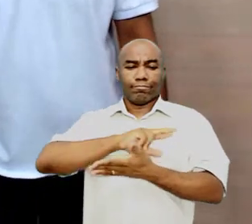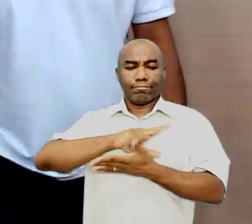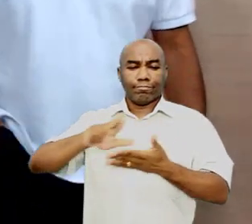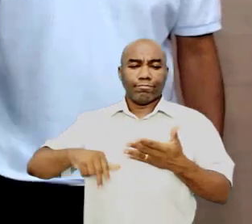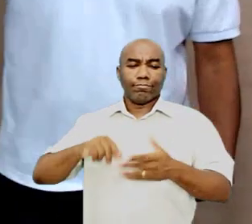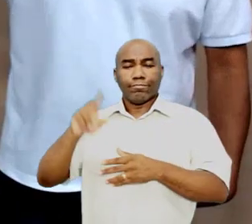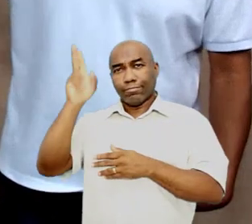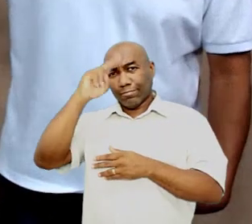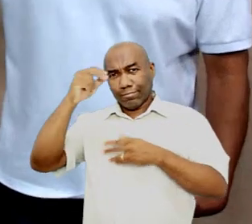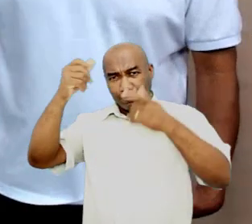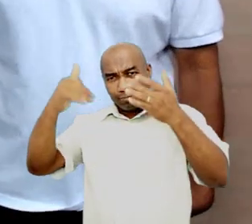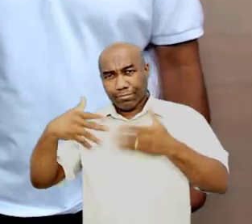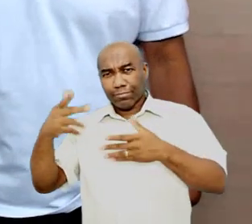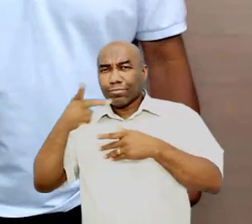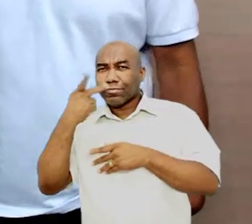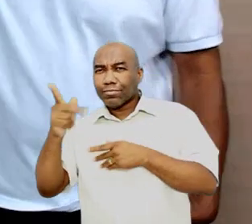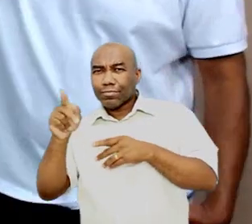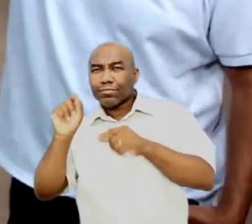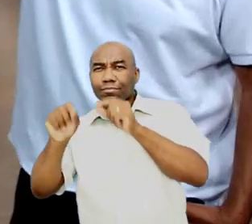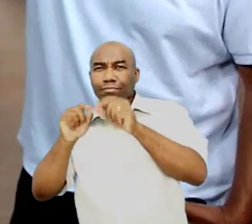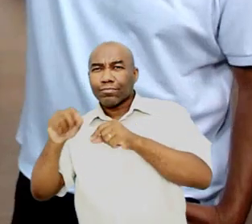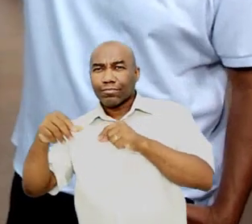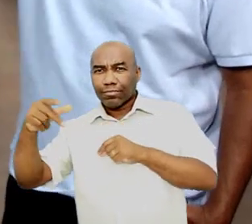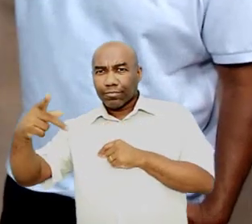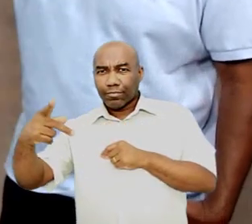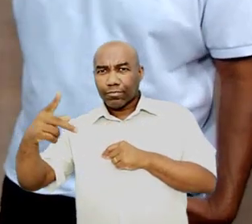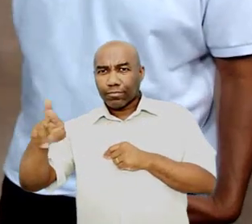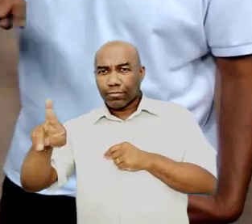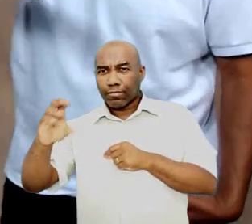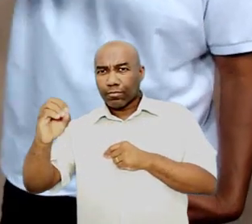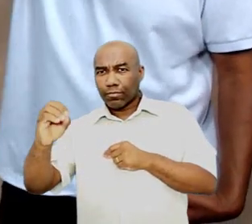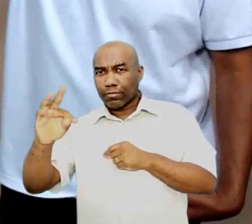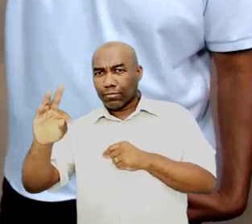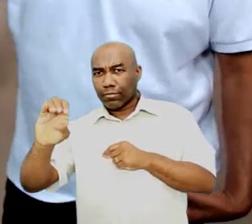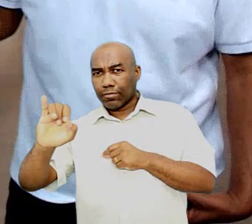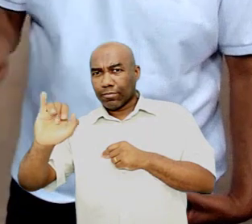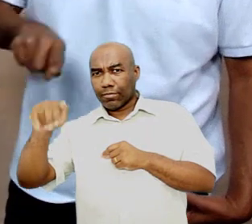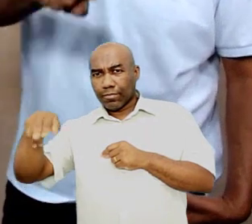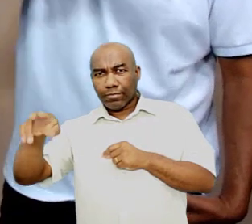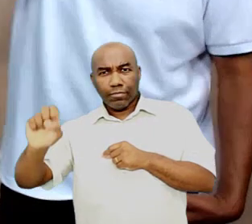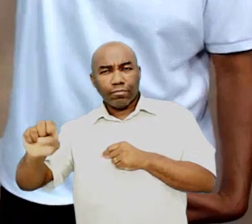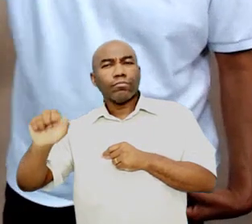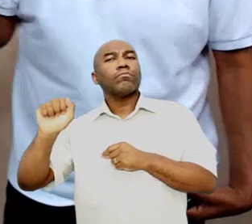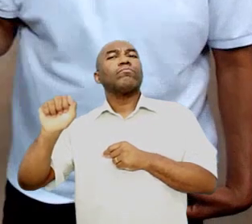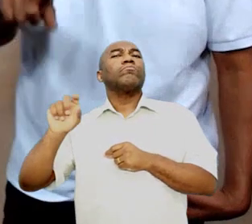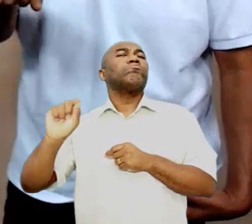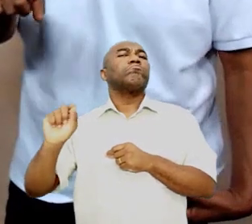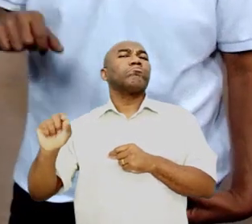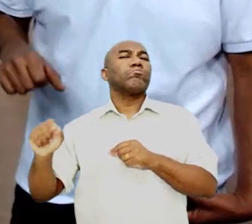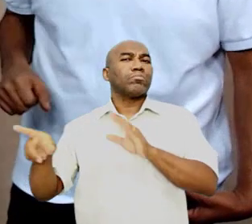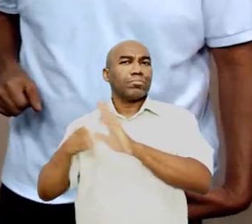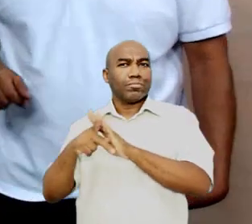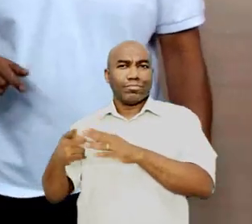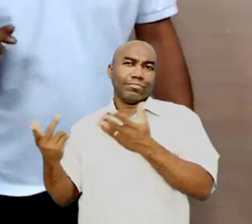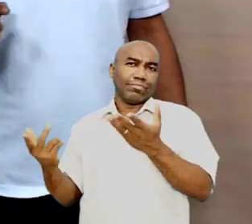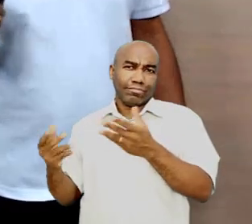Aquelas proteínas servem para quê? Estão presentes, sabe o quê? presente na